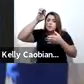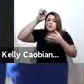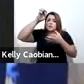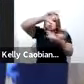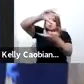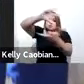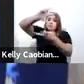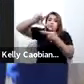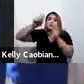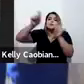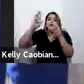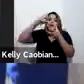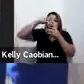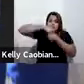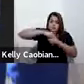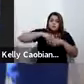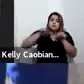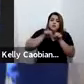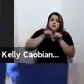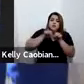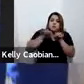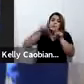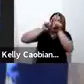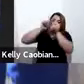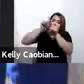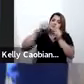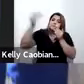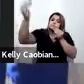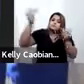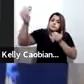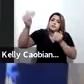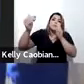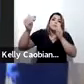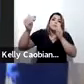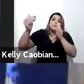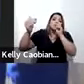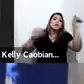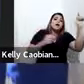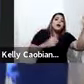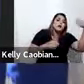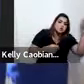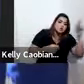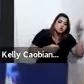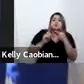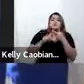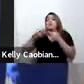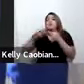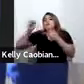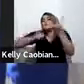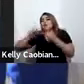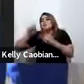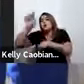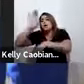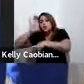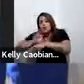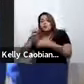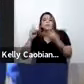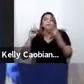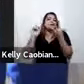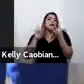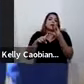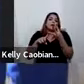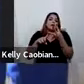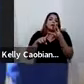interna para competir com uma fábrica na Argentina, com uma fábrica na Colômbia e com